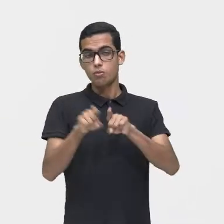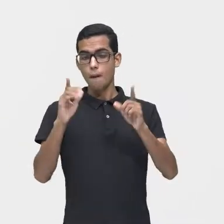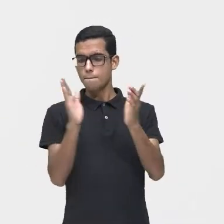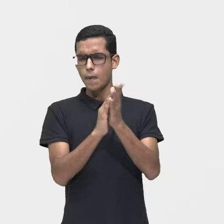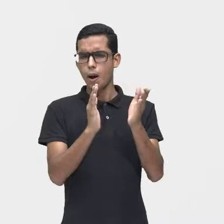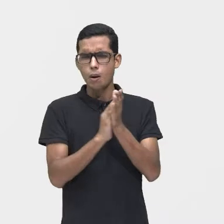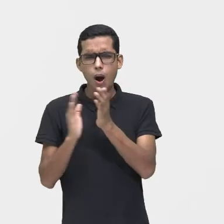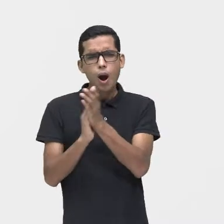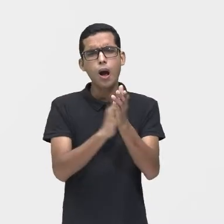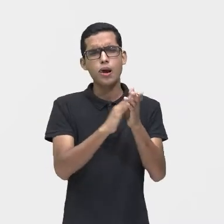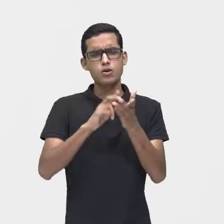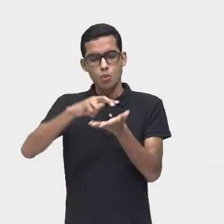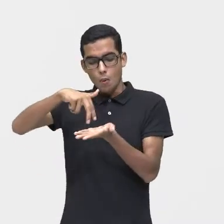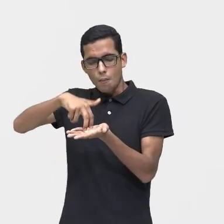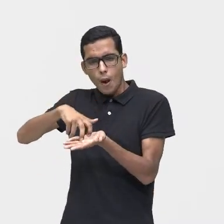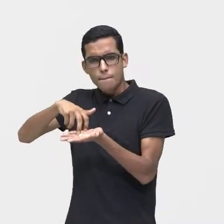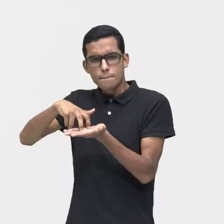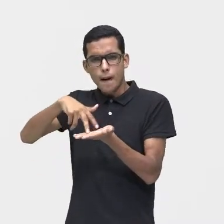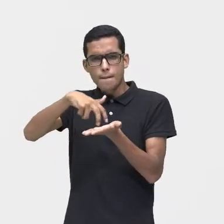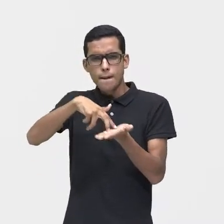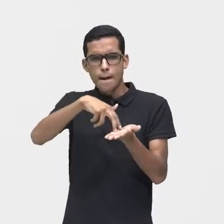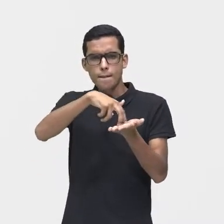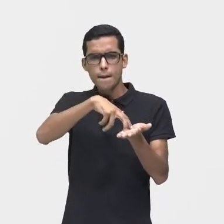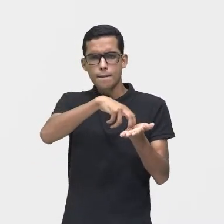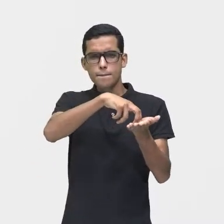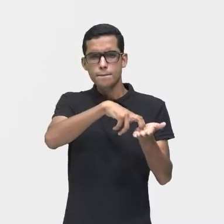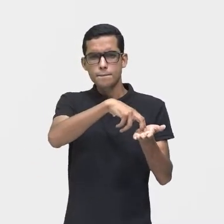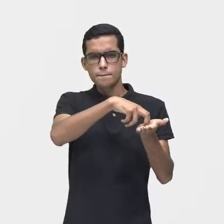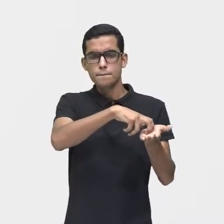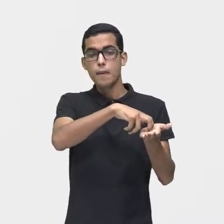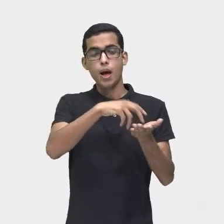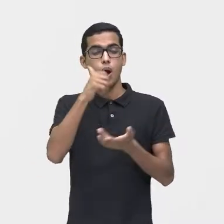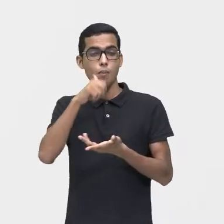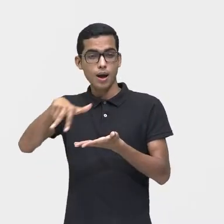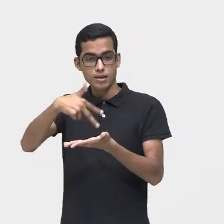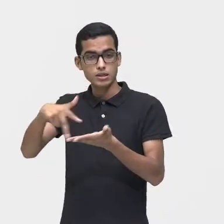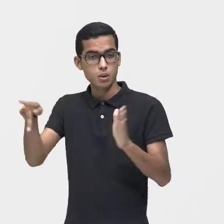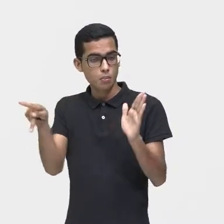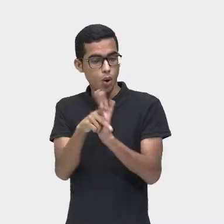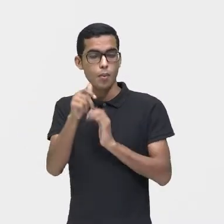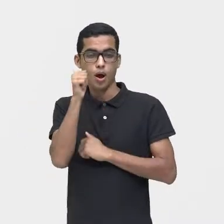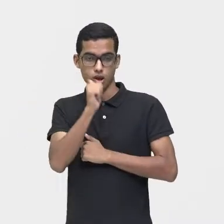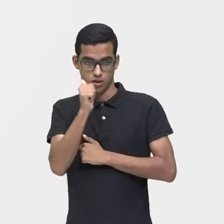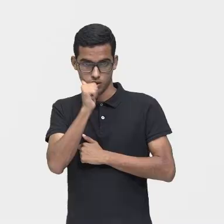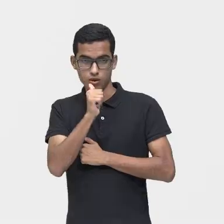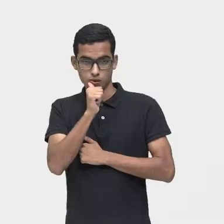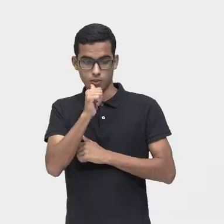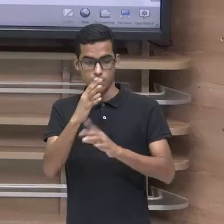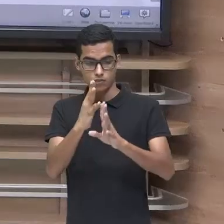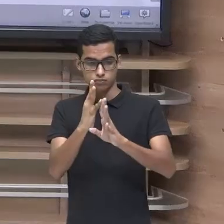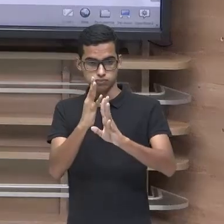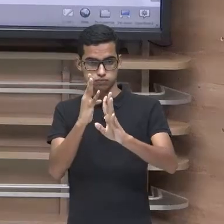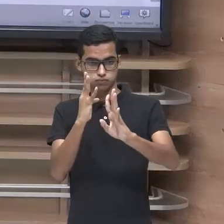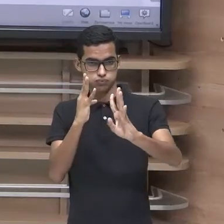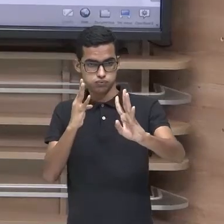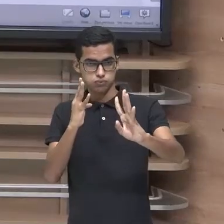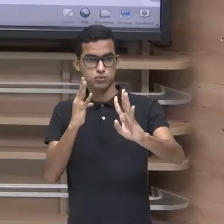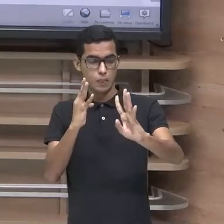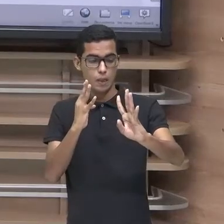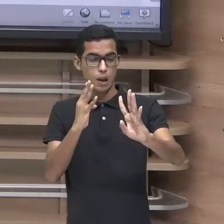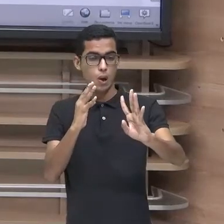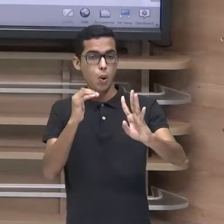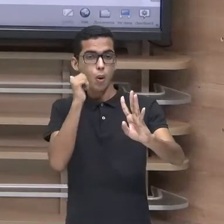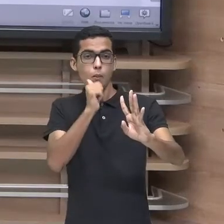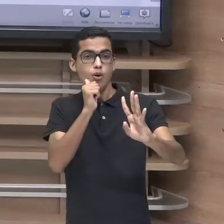joelhos levemente flexionados. É uma dança feita por mulheres, né, em uma fila com as índias que ainda não